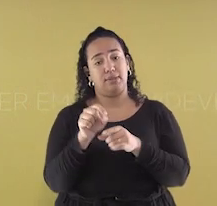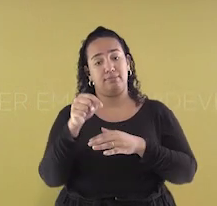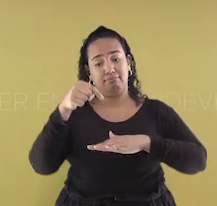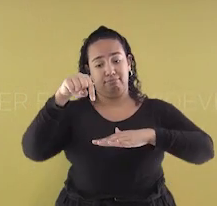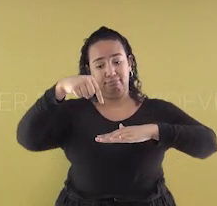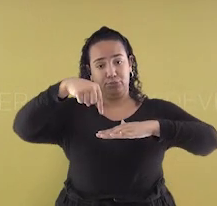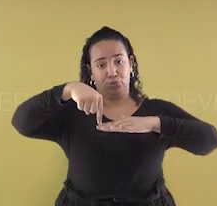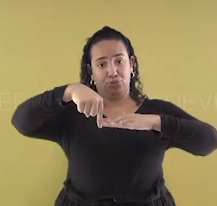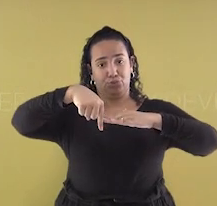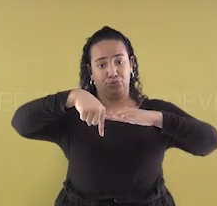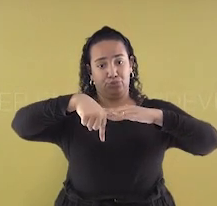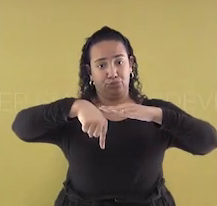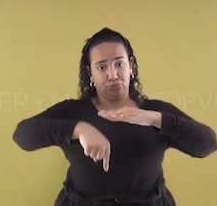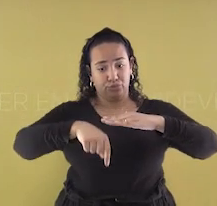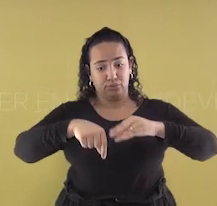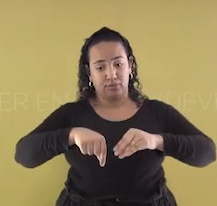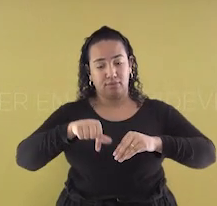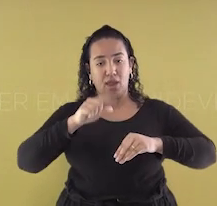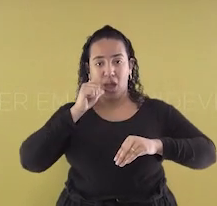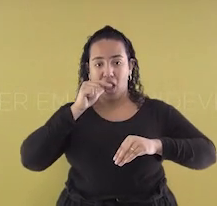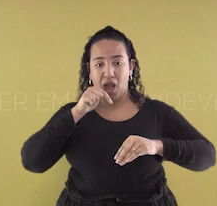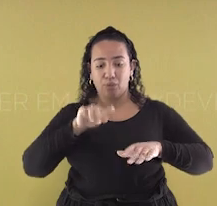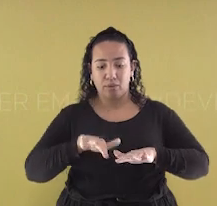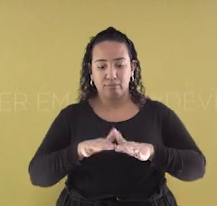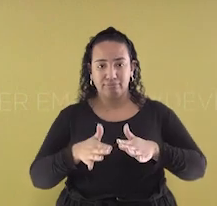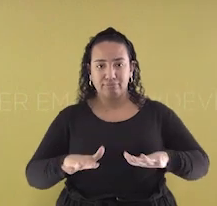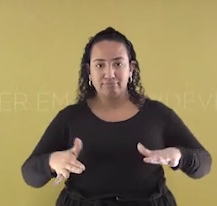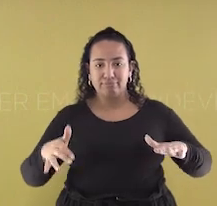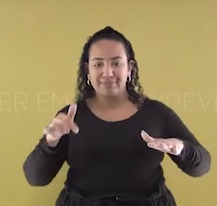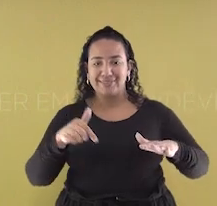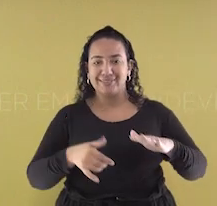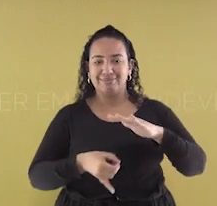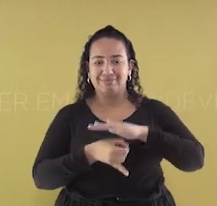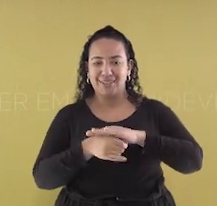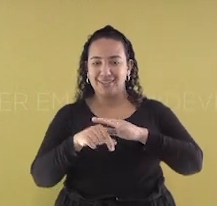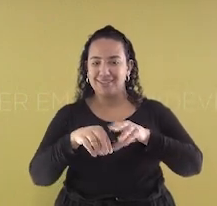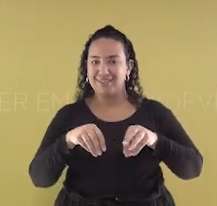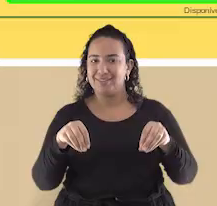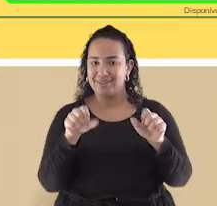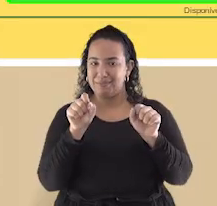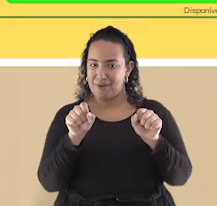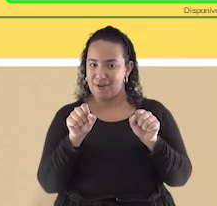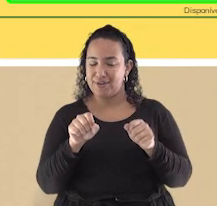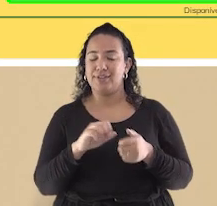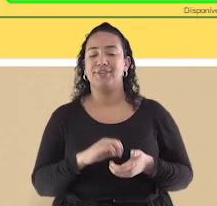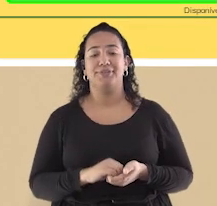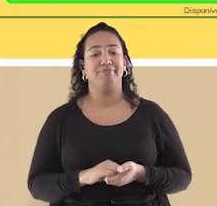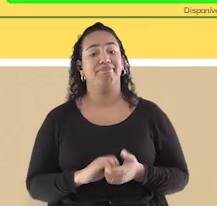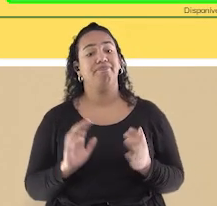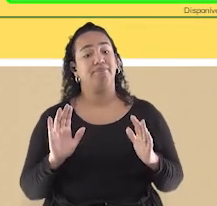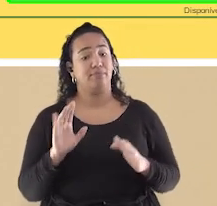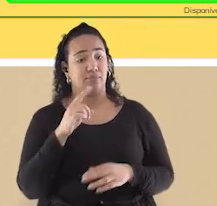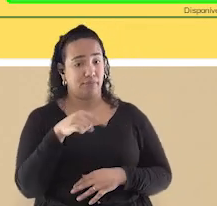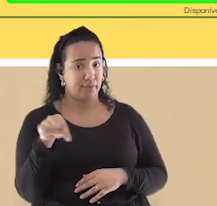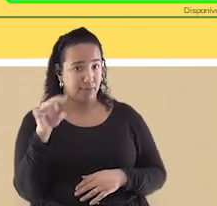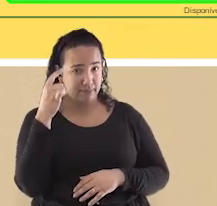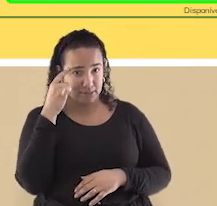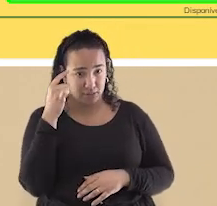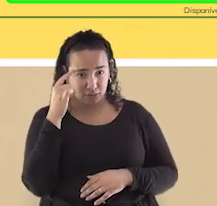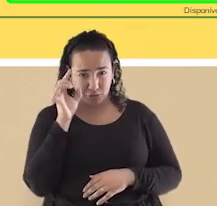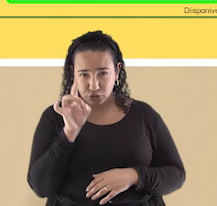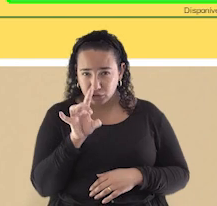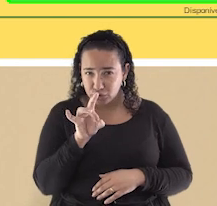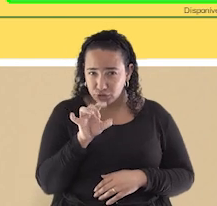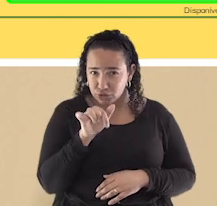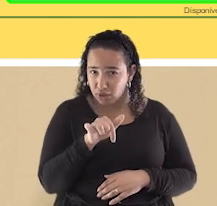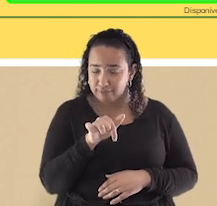entrar pelo solo e aí contaminar o lençol freático, que é essa água que fica aqui embaixo. Mas você pensa que os riscos param